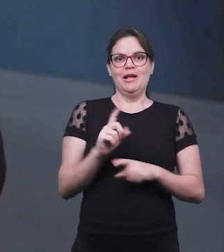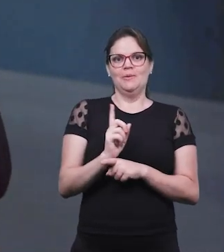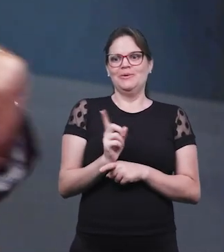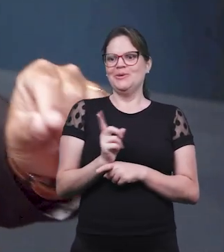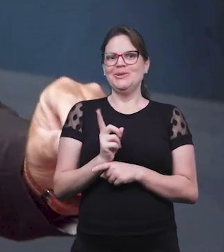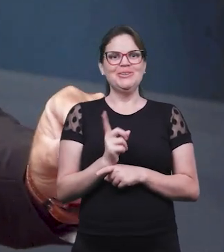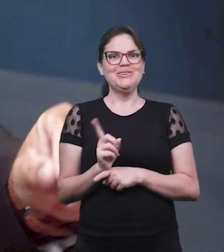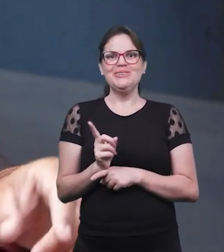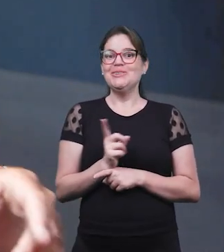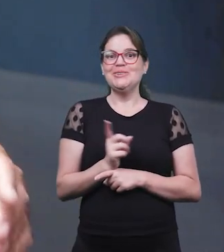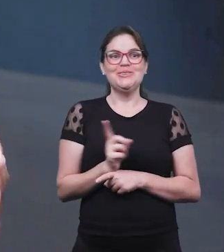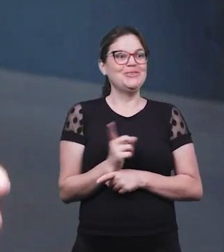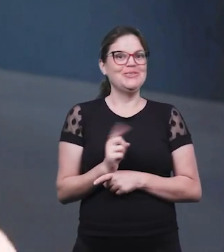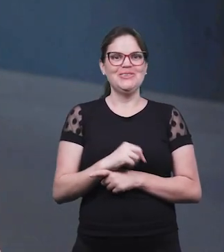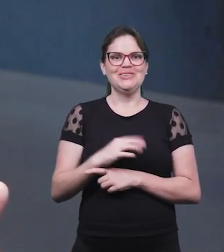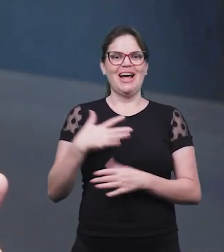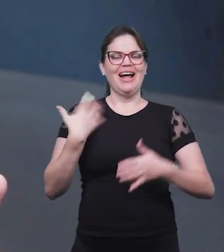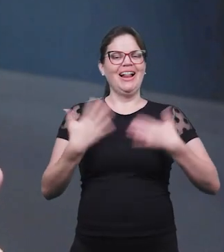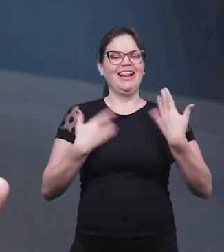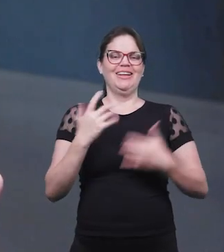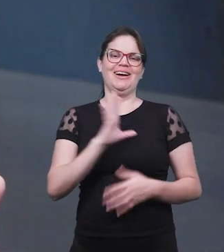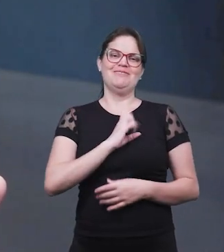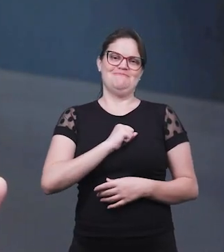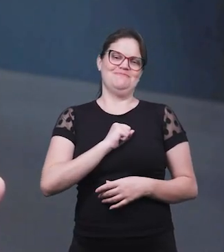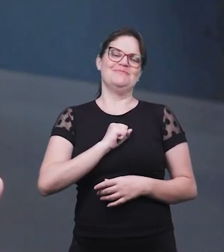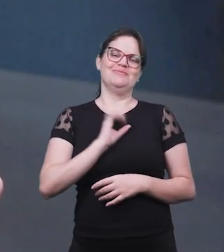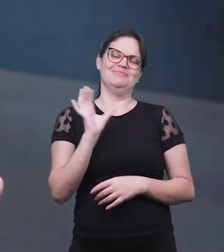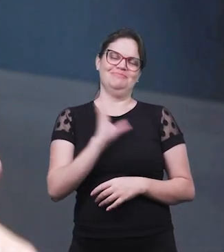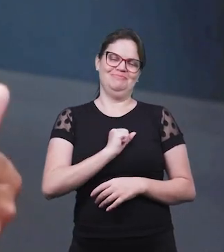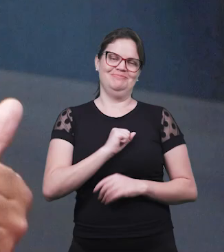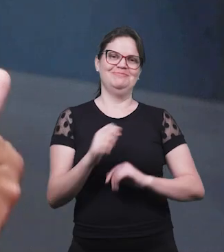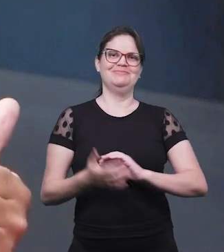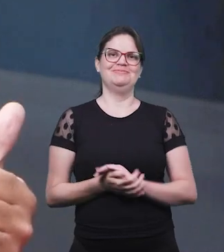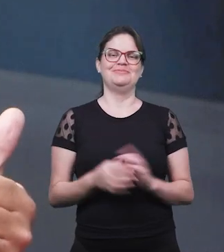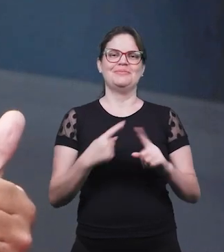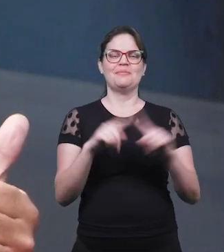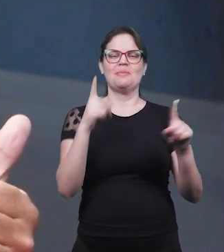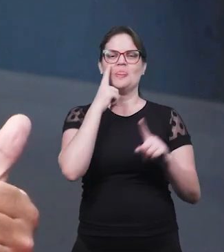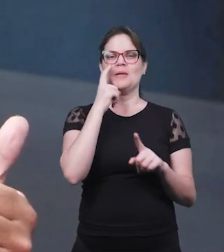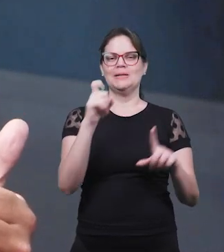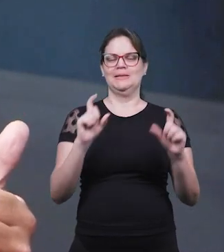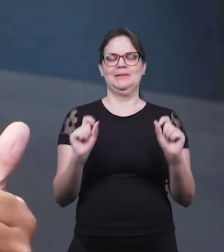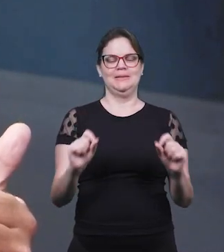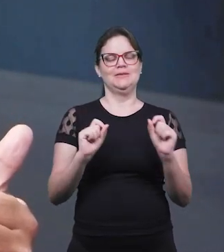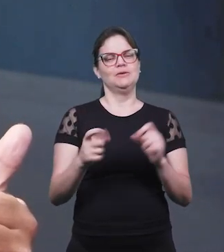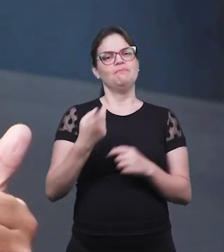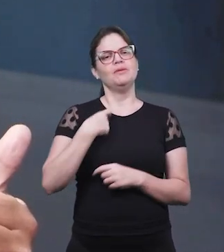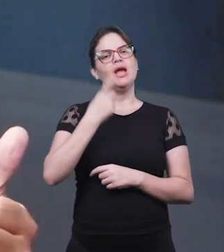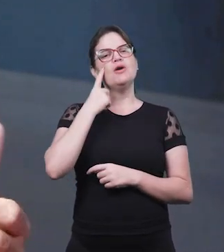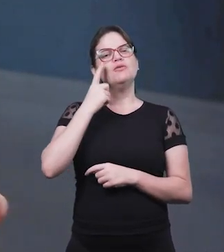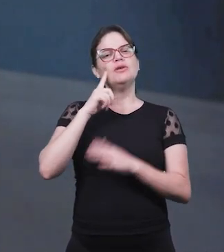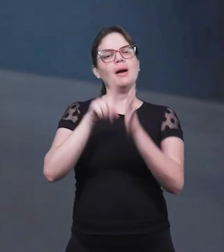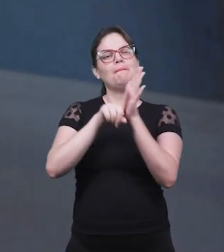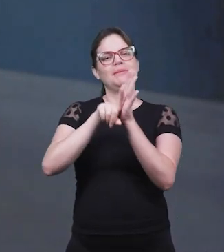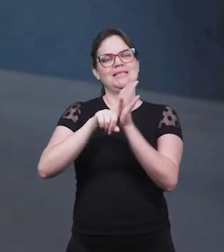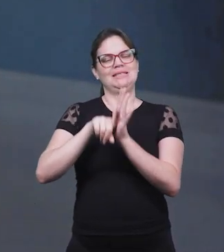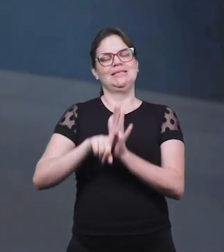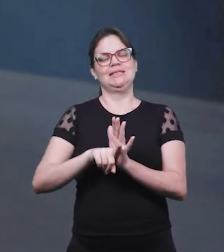com o maior amor do mundo. Interessante o seguinte, que eu vi uma pesquisa esses dias que